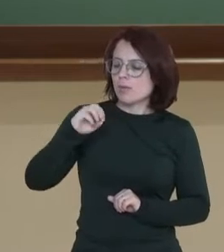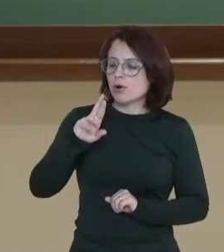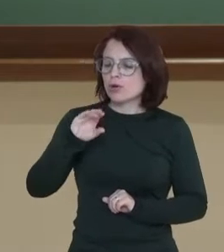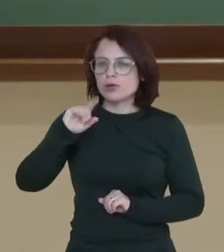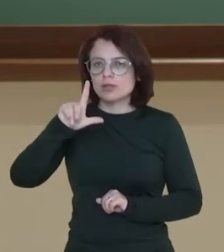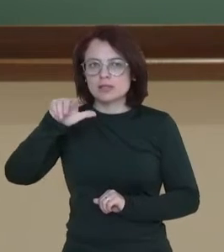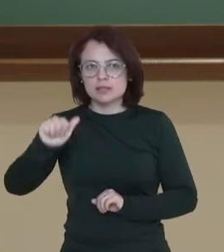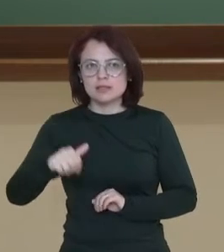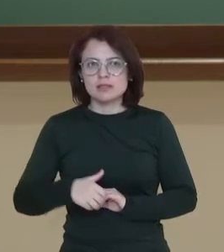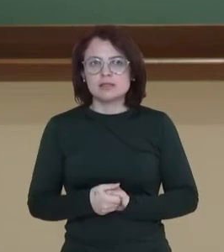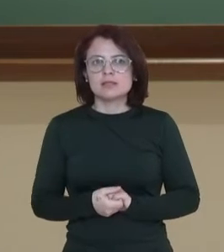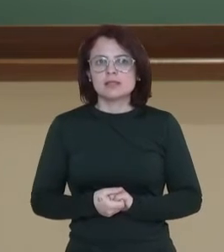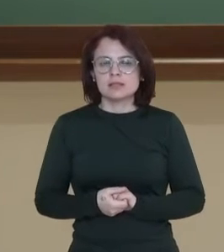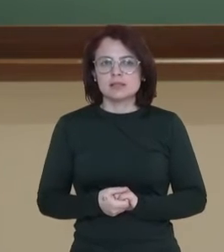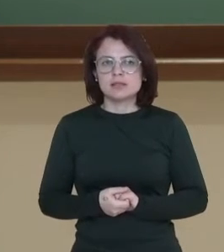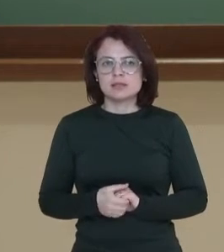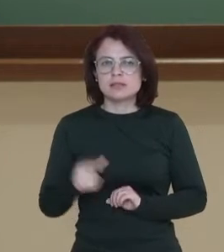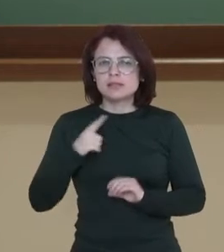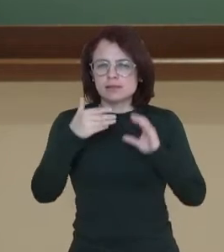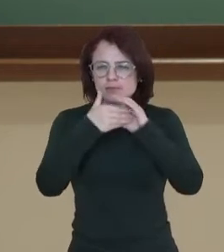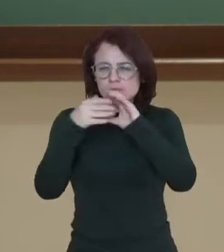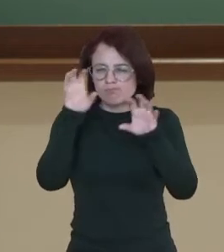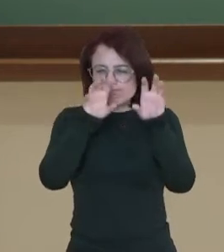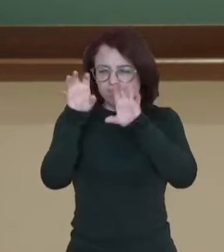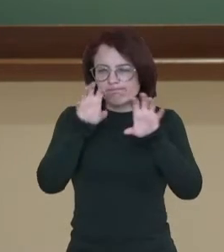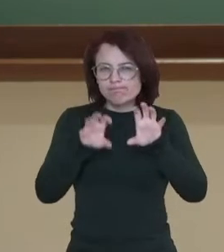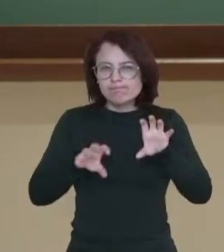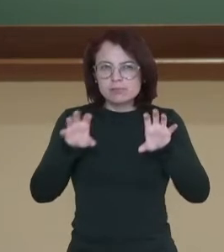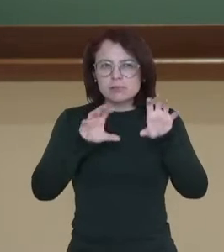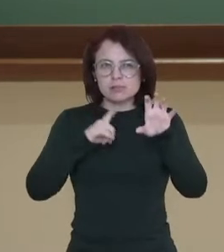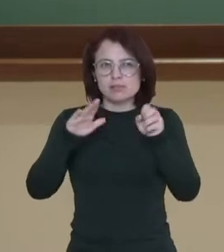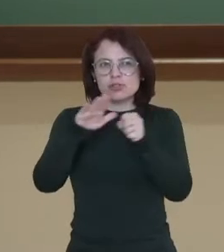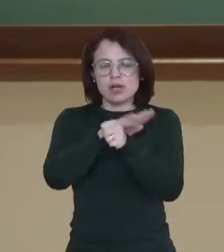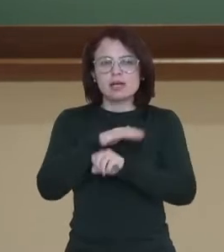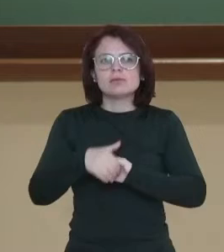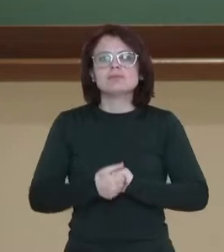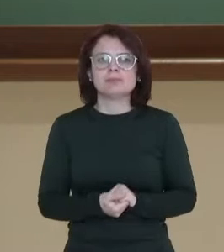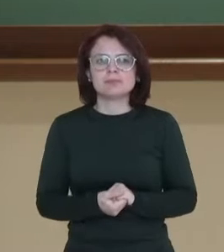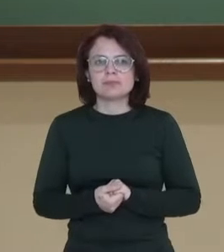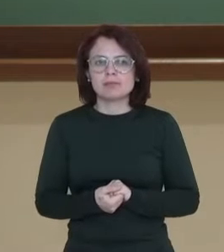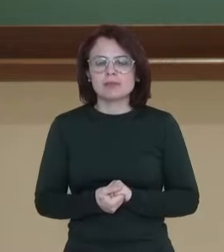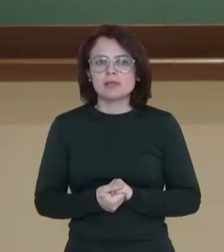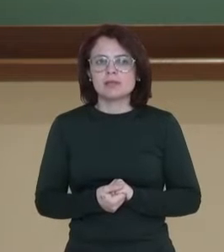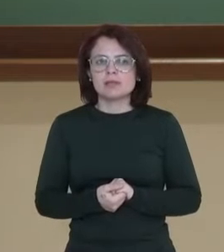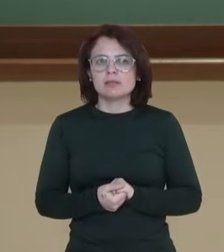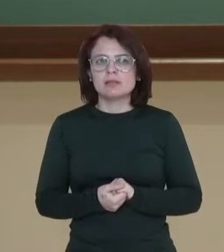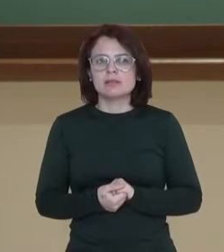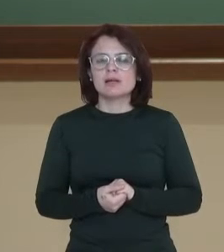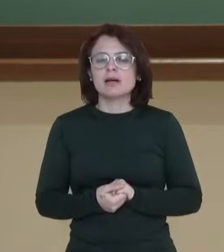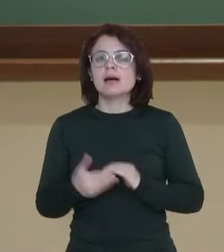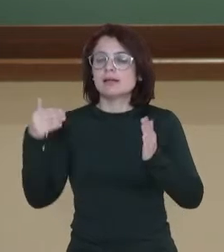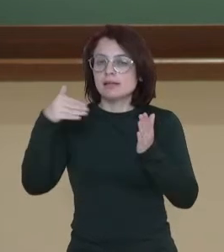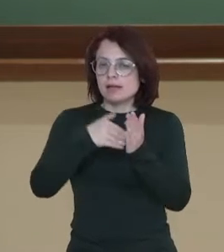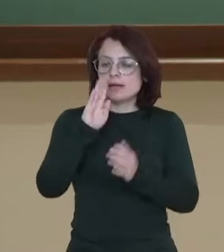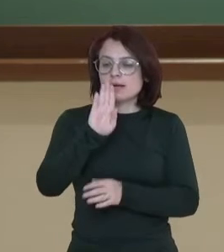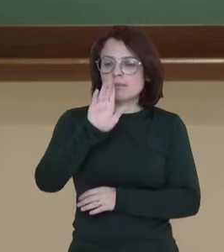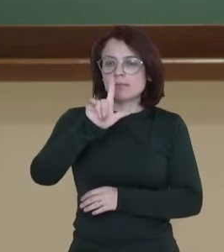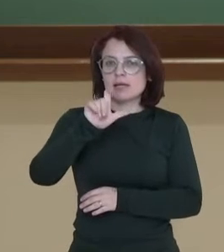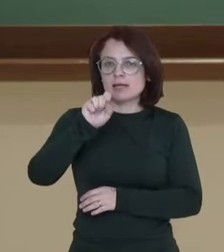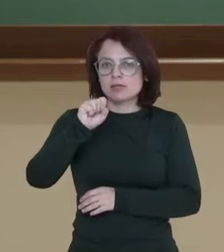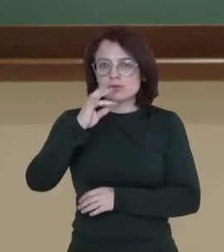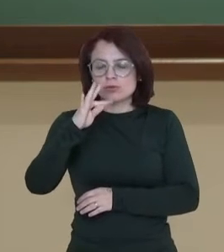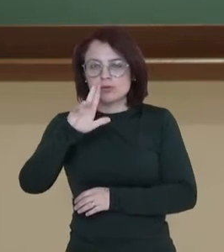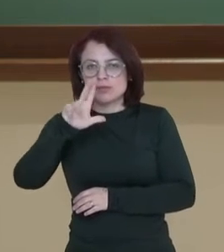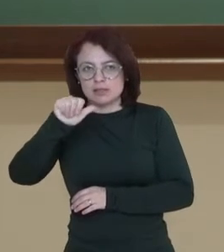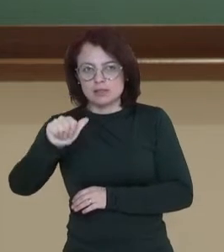né, são várias células ali, né, cheia, tá? Até que forma a blástula, que daí já não é cheia, né,